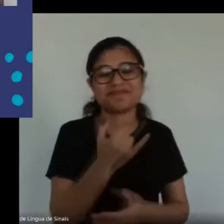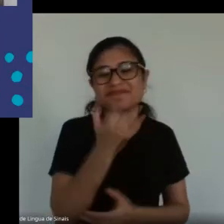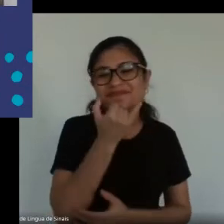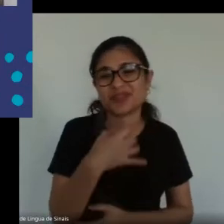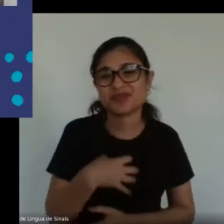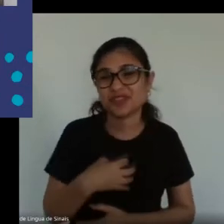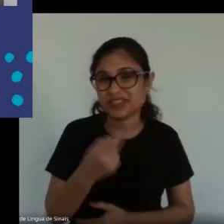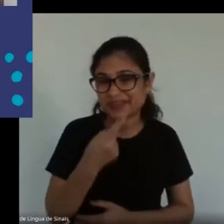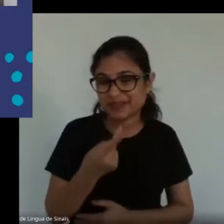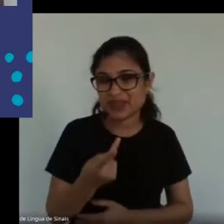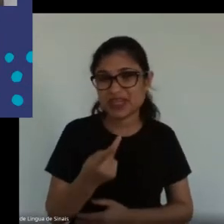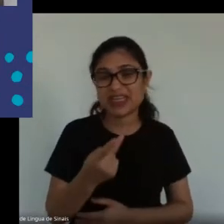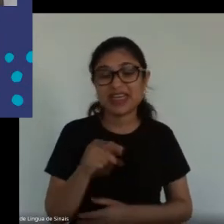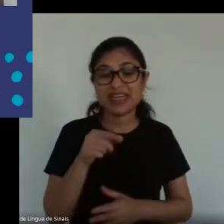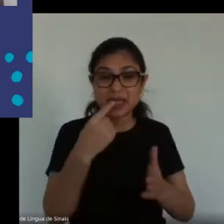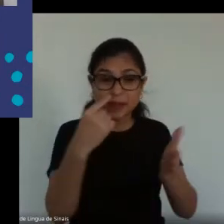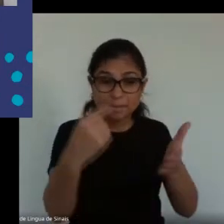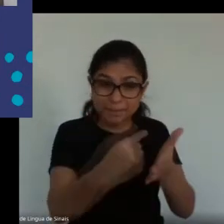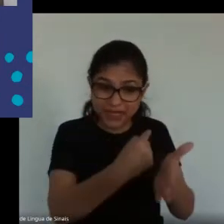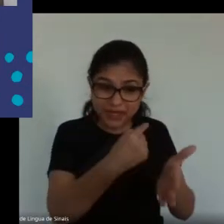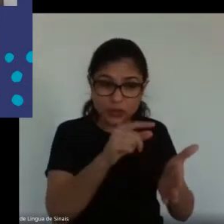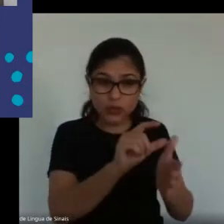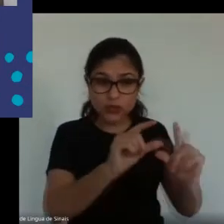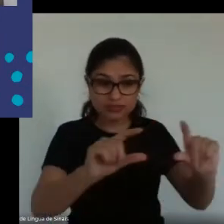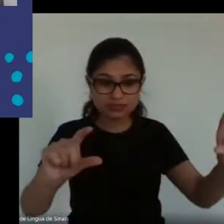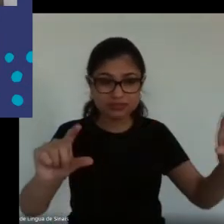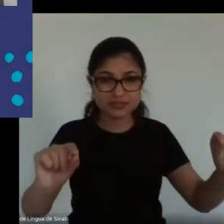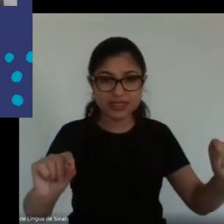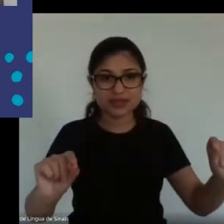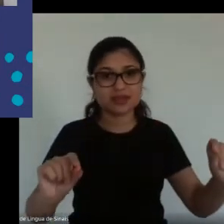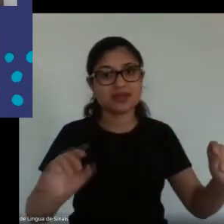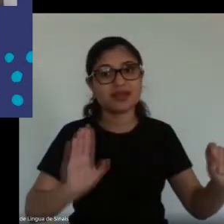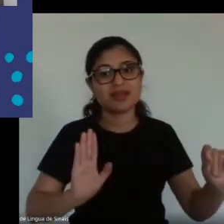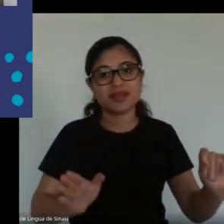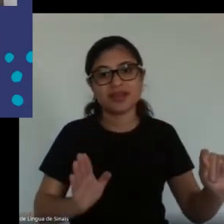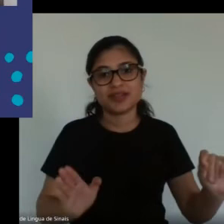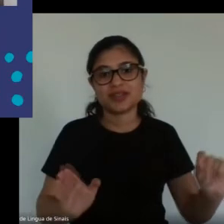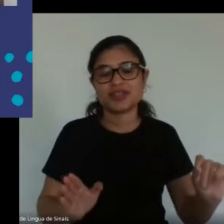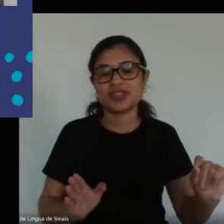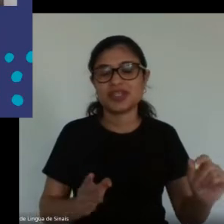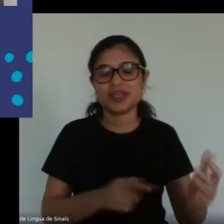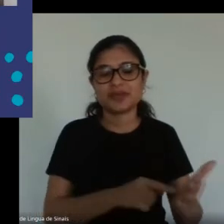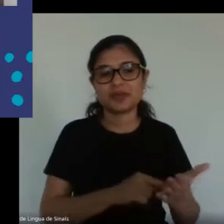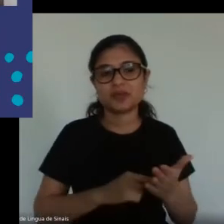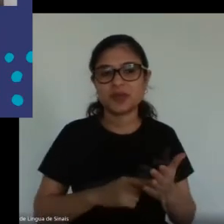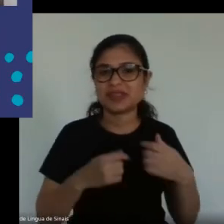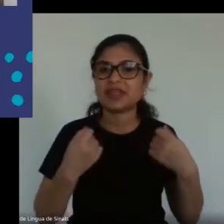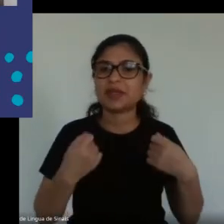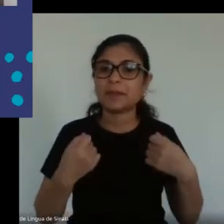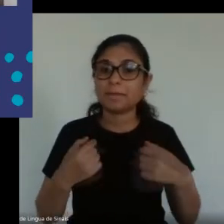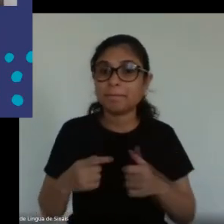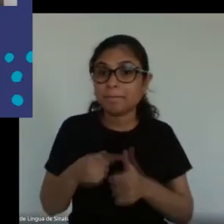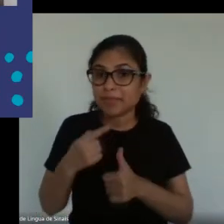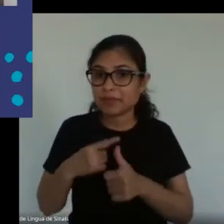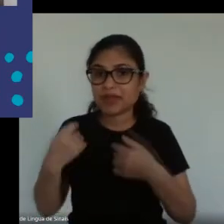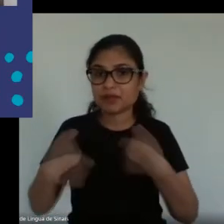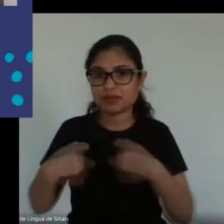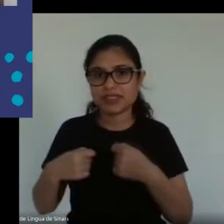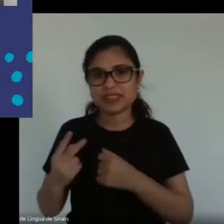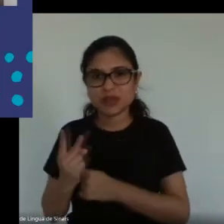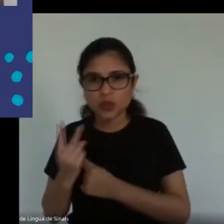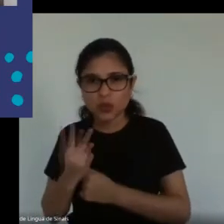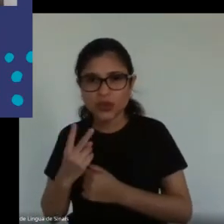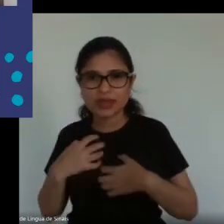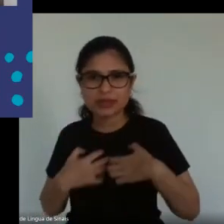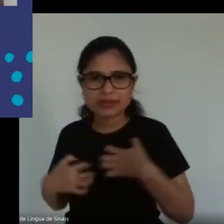desculpa o jeito, ela já me traz assim, nossa, primeiro a gente precisa descarregar das nossas angústias